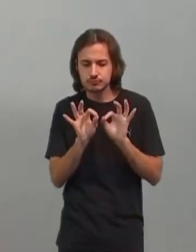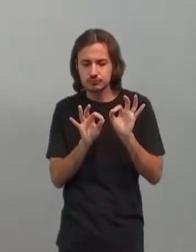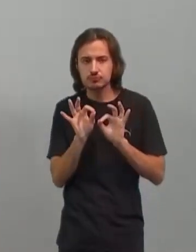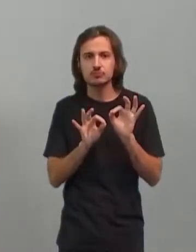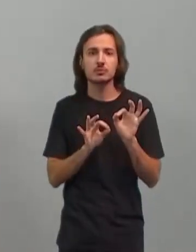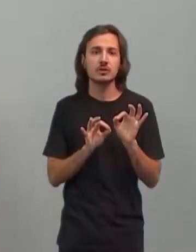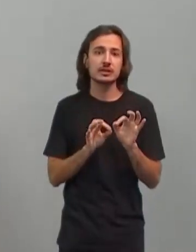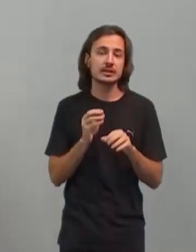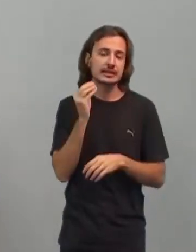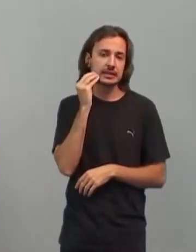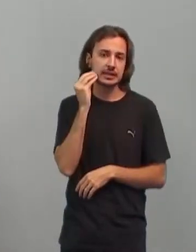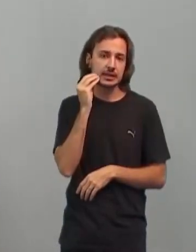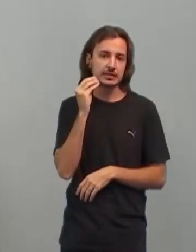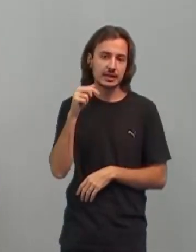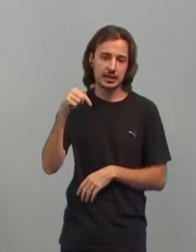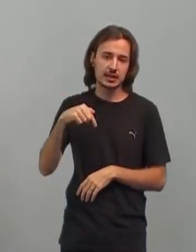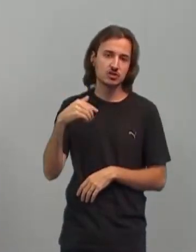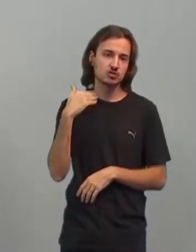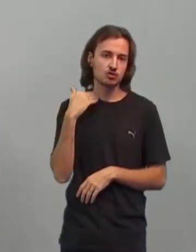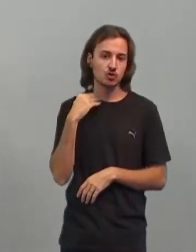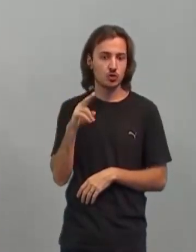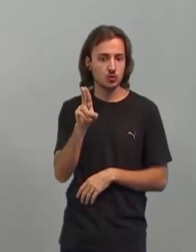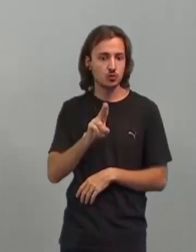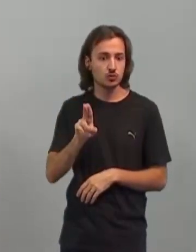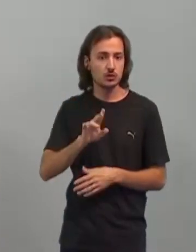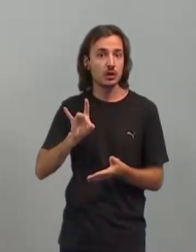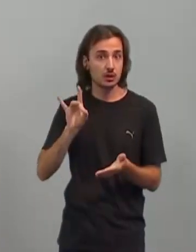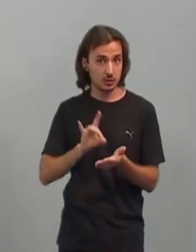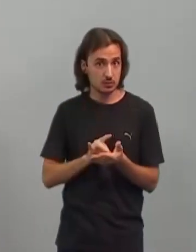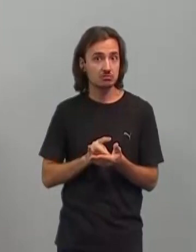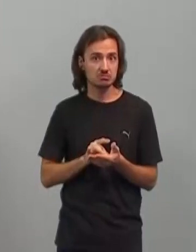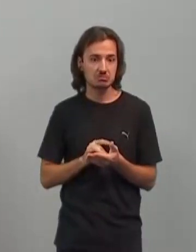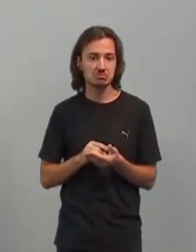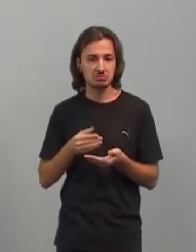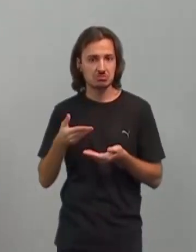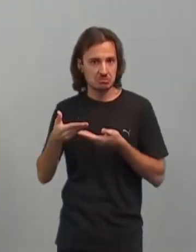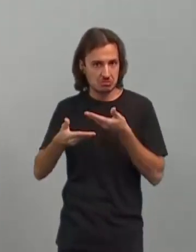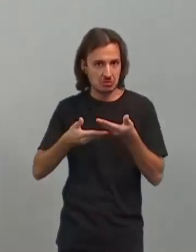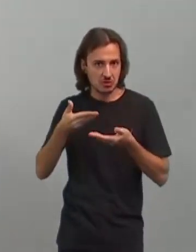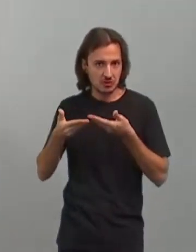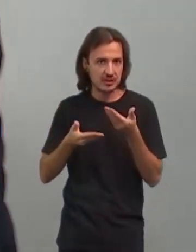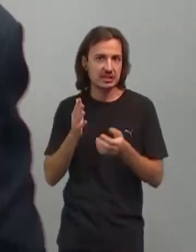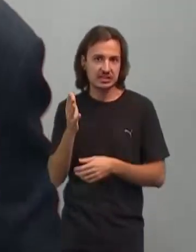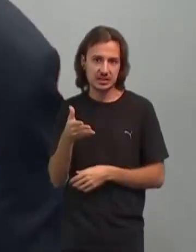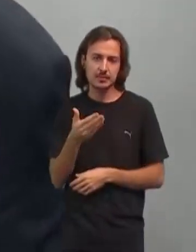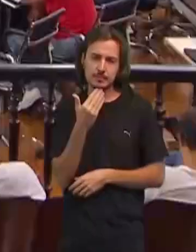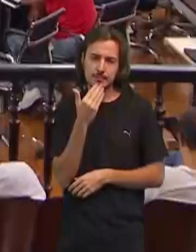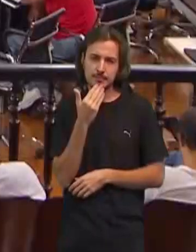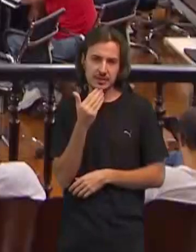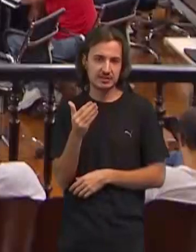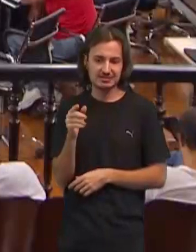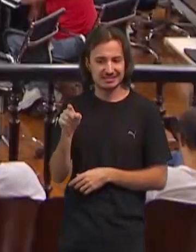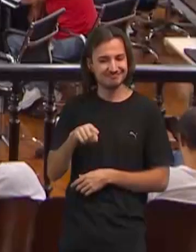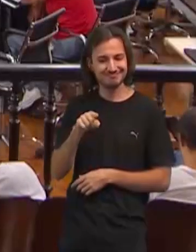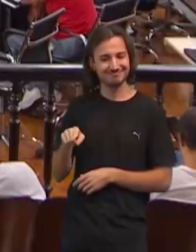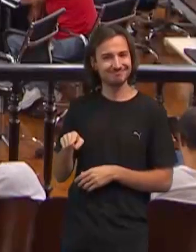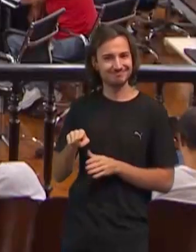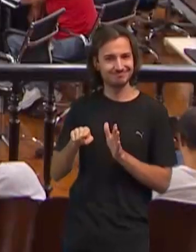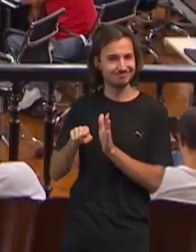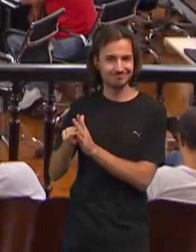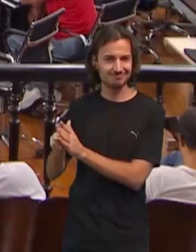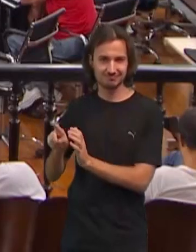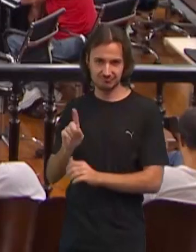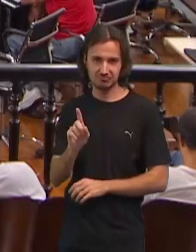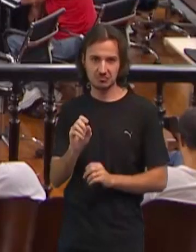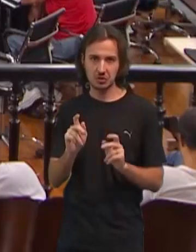realmente utilizada pelo nosso município. Isso já está em conversa, então eu pediria a todos a quebra do veto. Obrigado, senhor presidente. Obrigado,